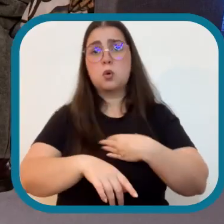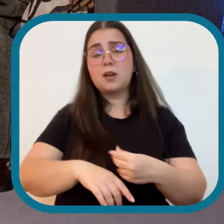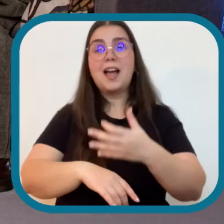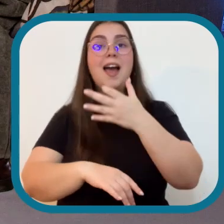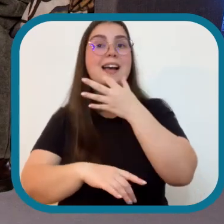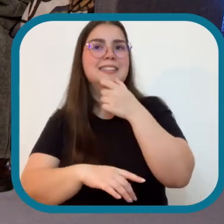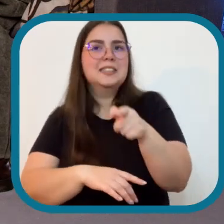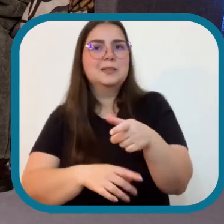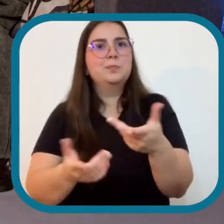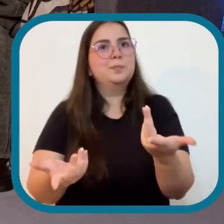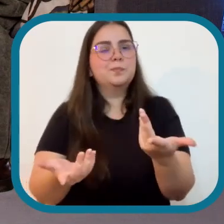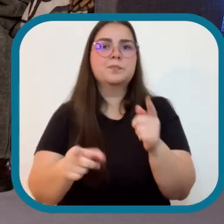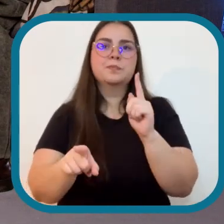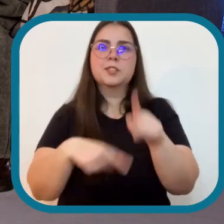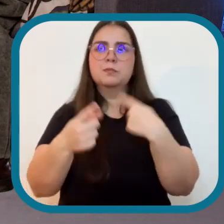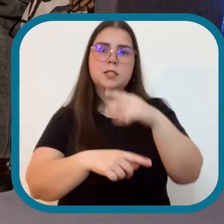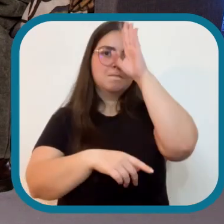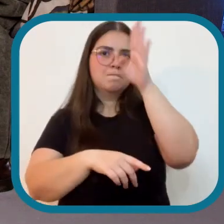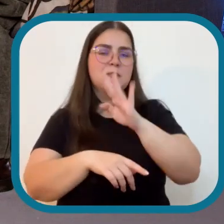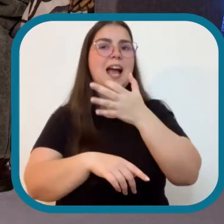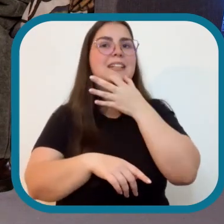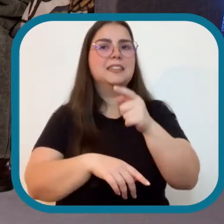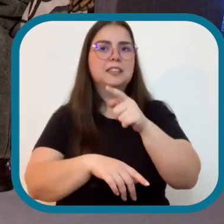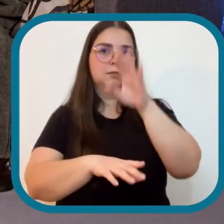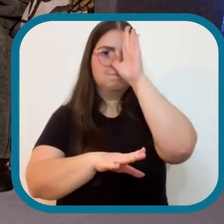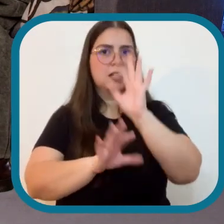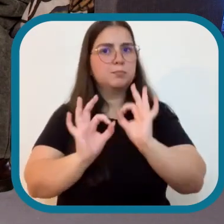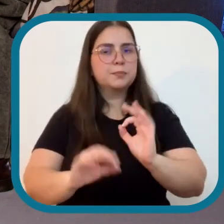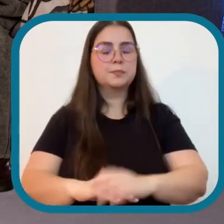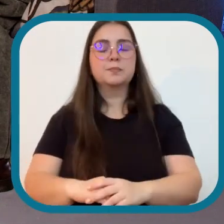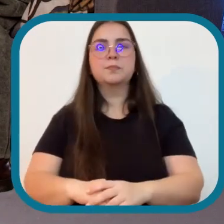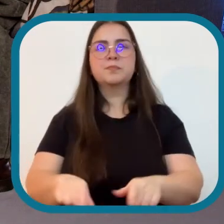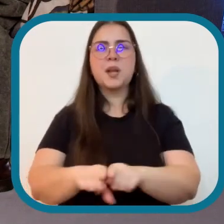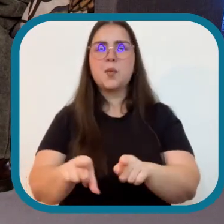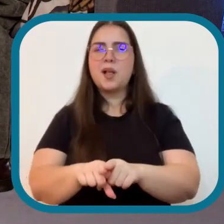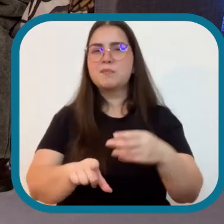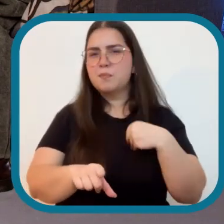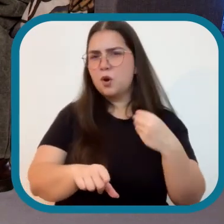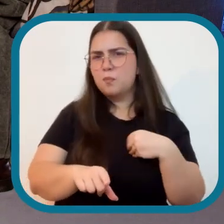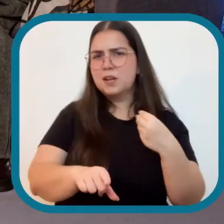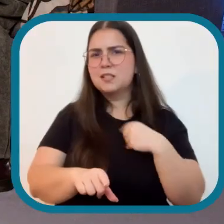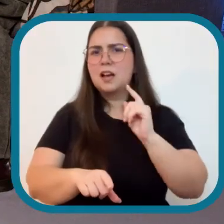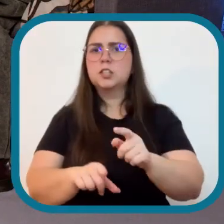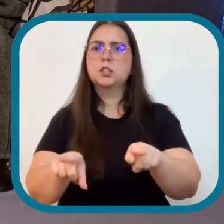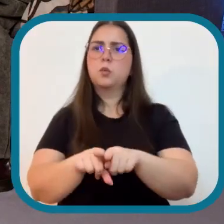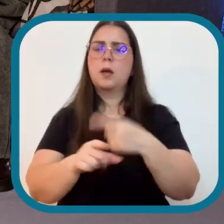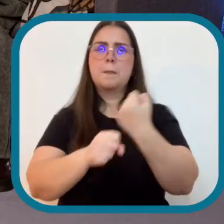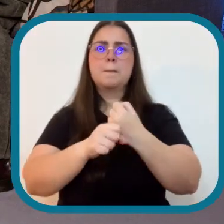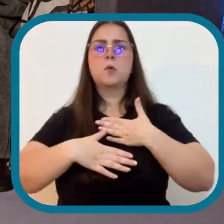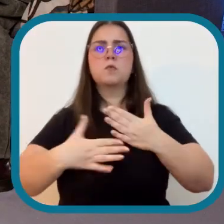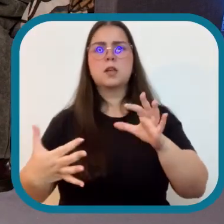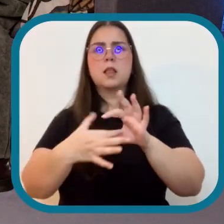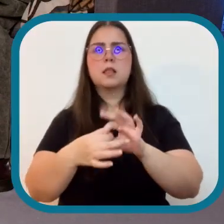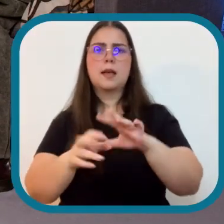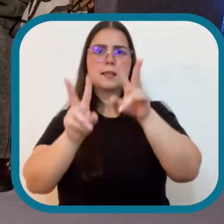desde que, lá está, haja essa consciência, haja essa noção. Não existe aqui uma preocupação que essas profissões ligadas ao